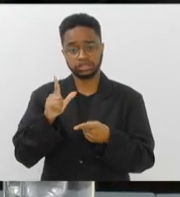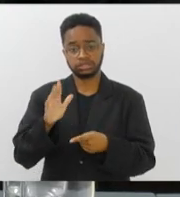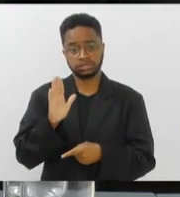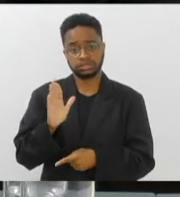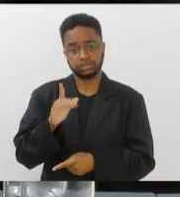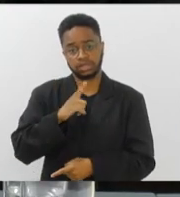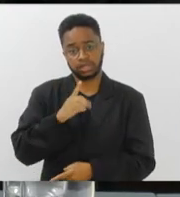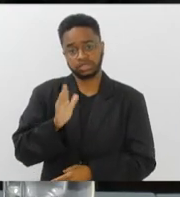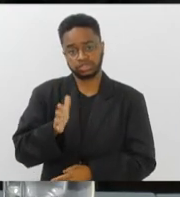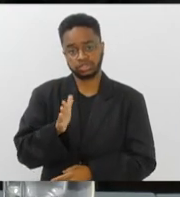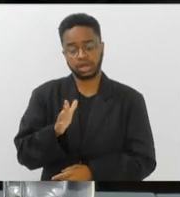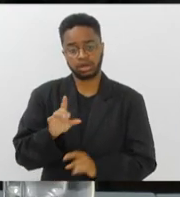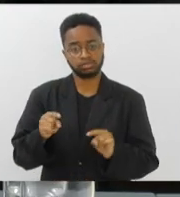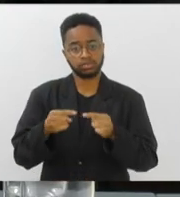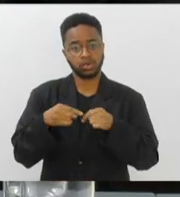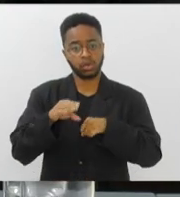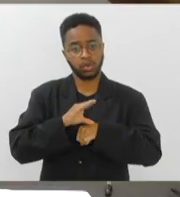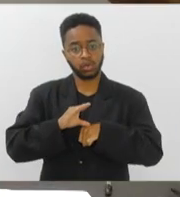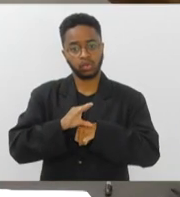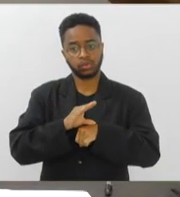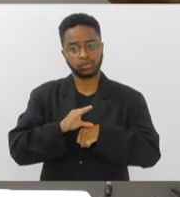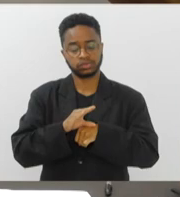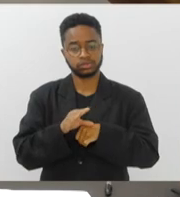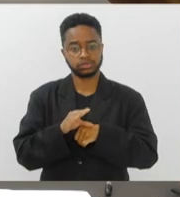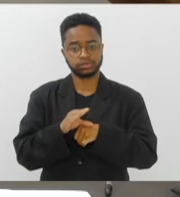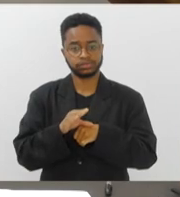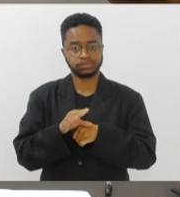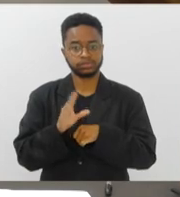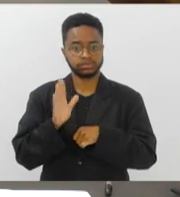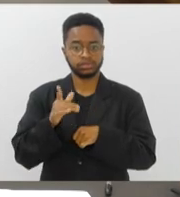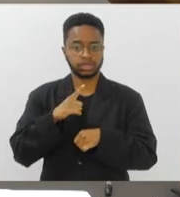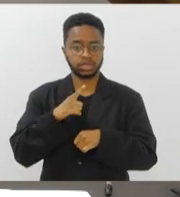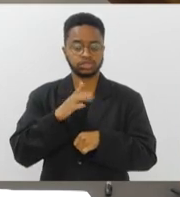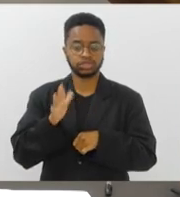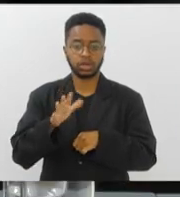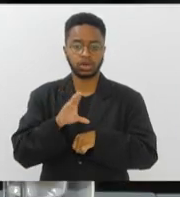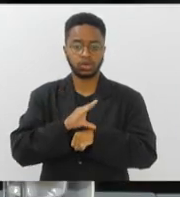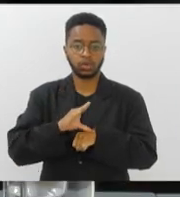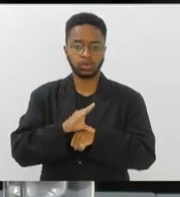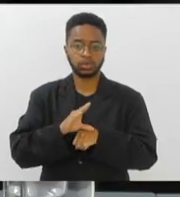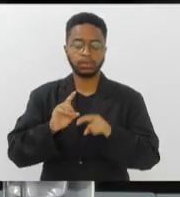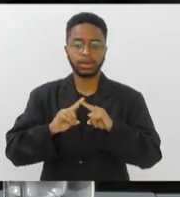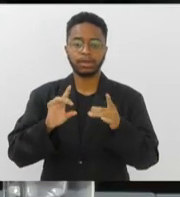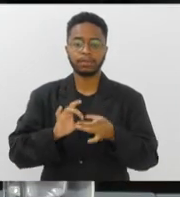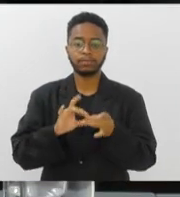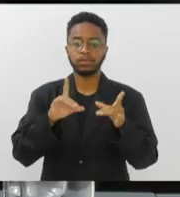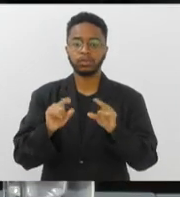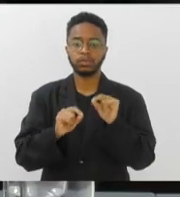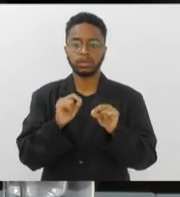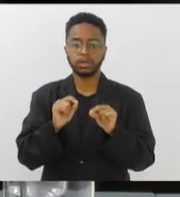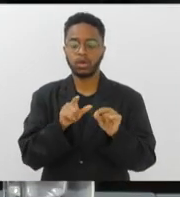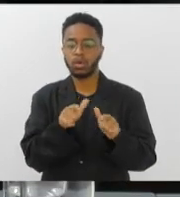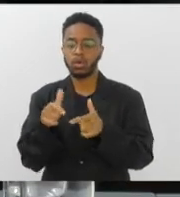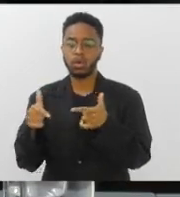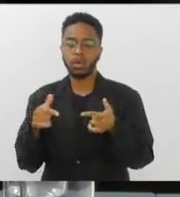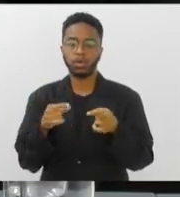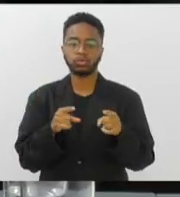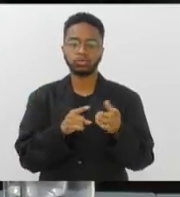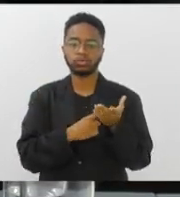um dispositivo constitucional... Normalmente não tem constitucionalidade. O dispositivo constitucional permite ter os consórcios